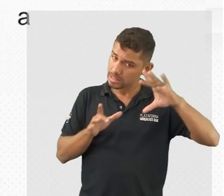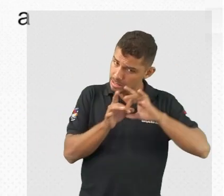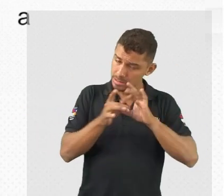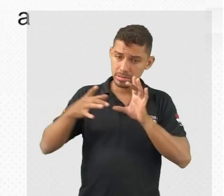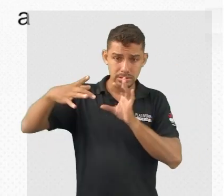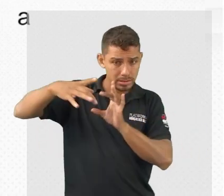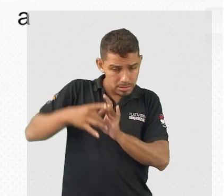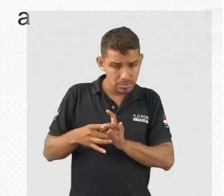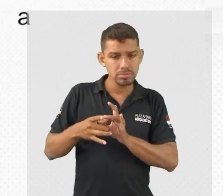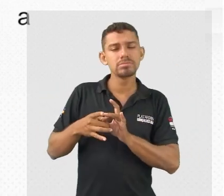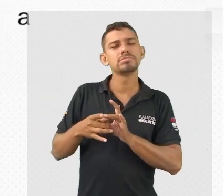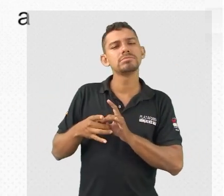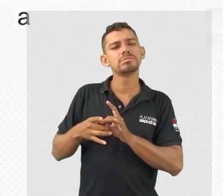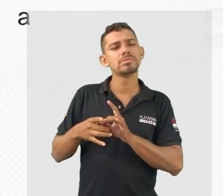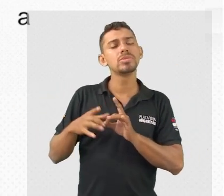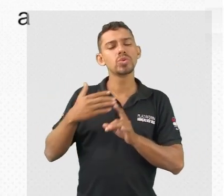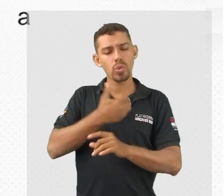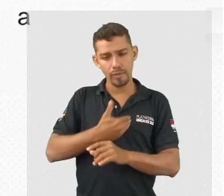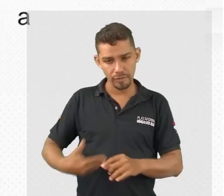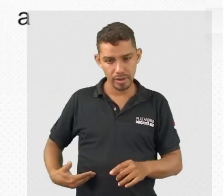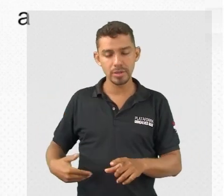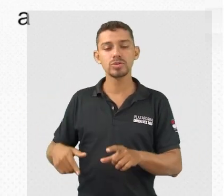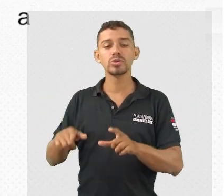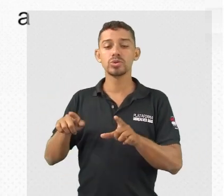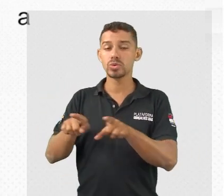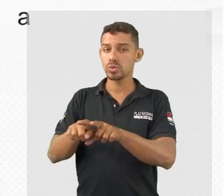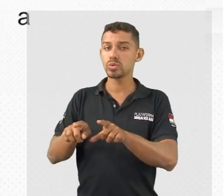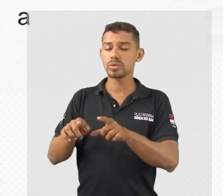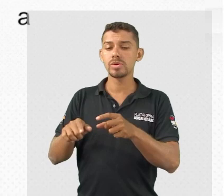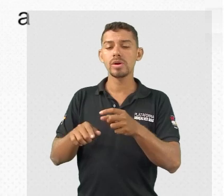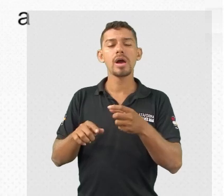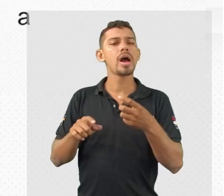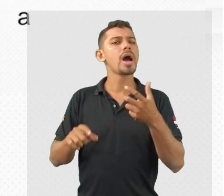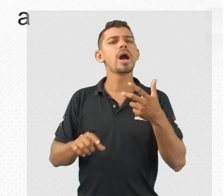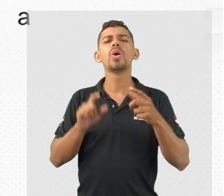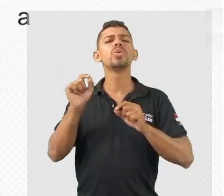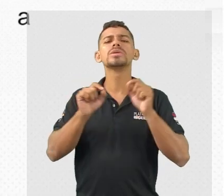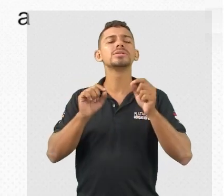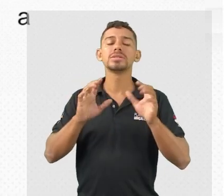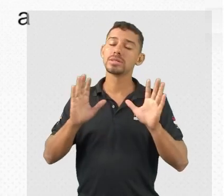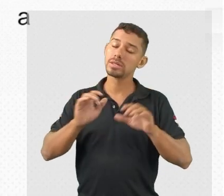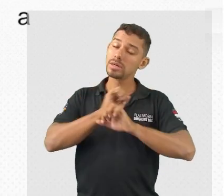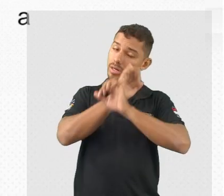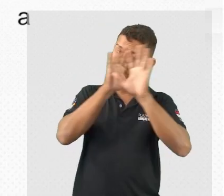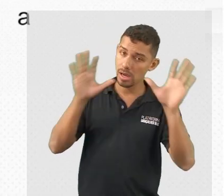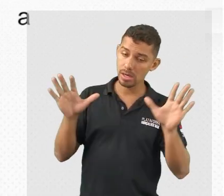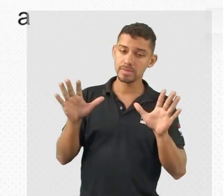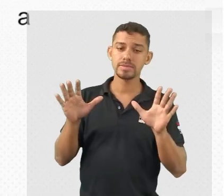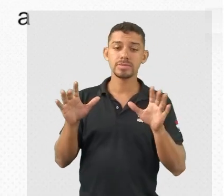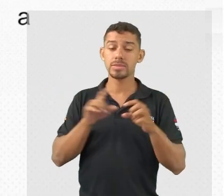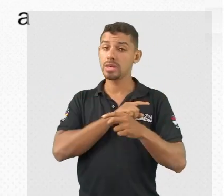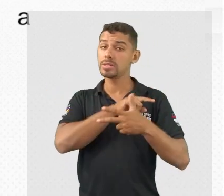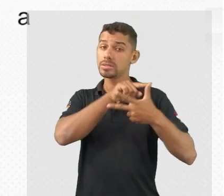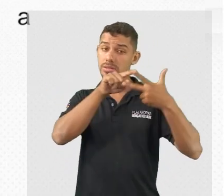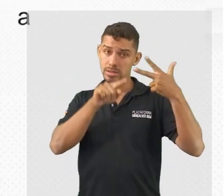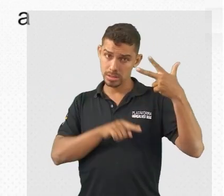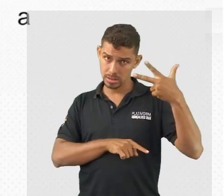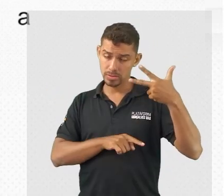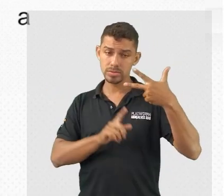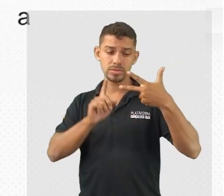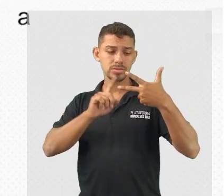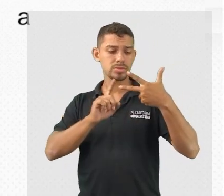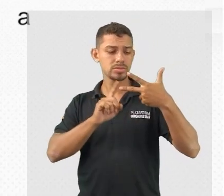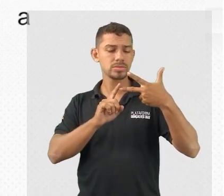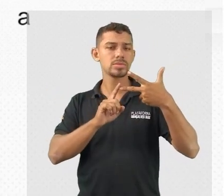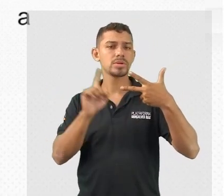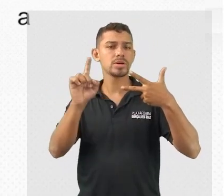exercício do governo e para o bom exercício do Estado. O que seria esse? E claro, né, esses três poderes estão